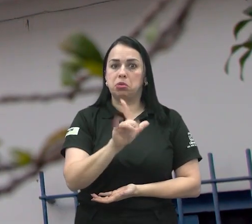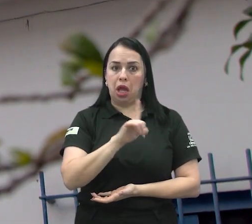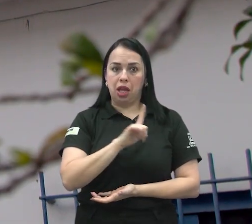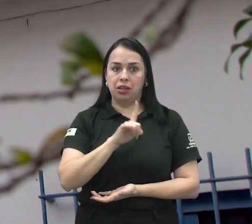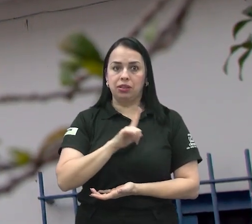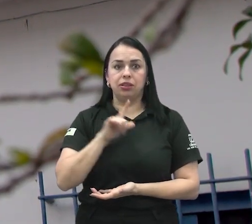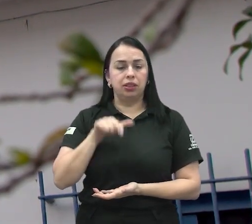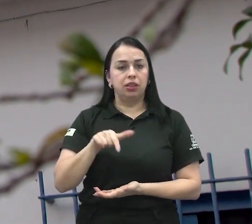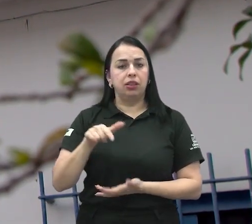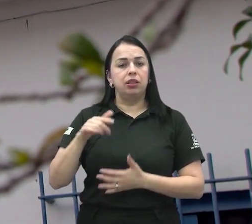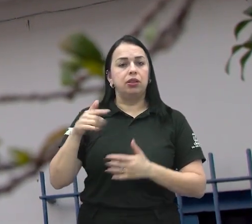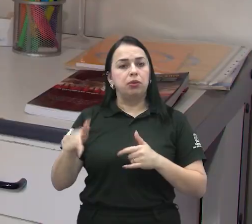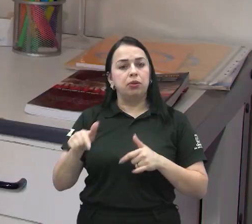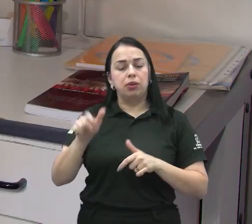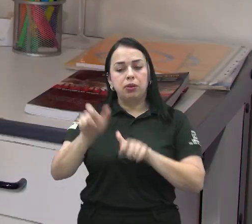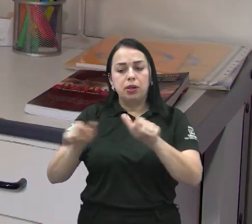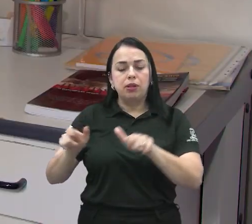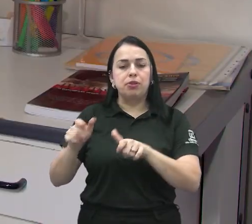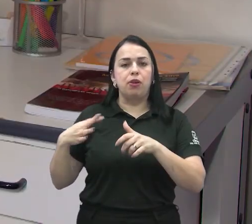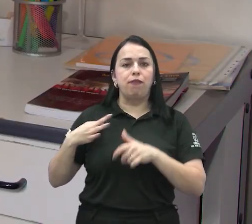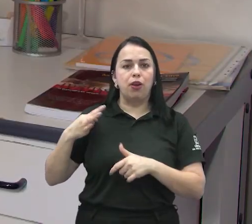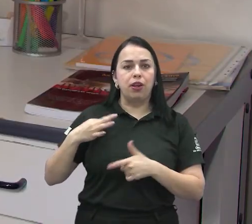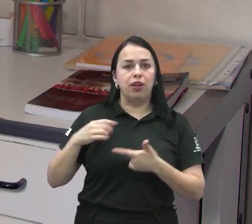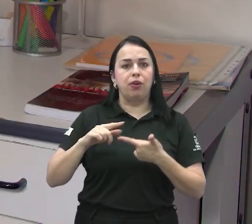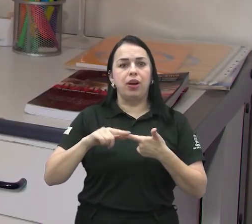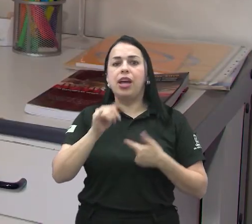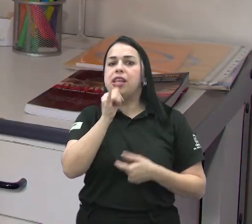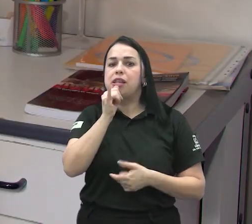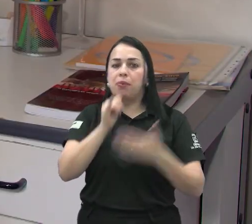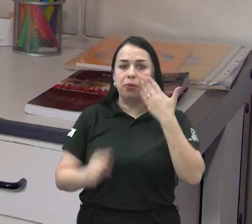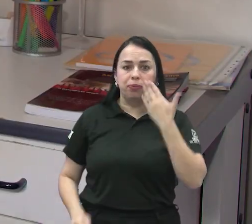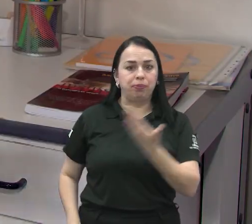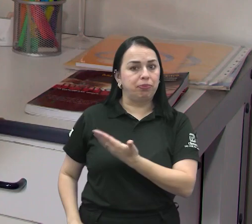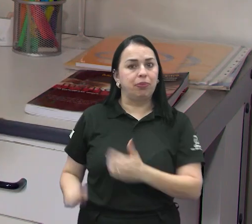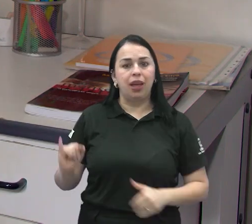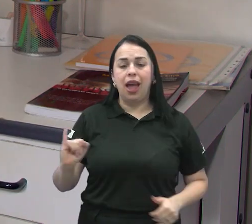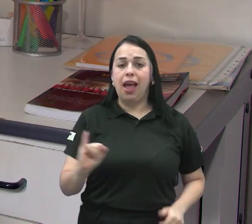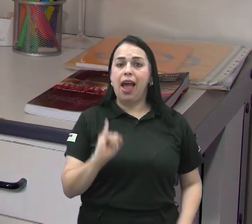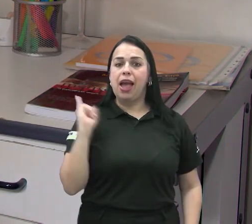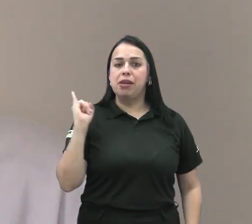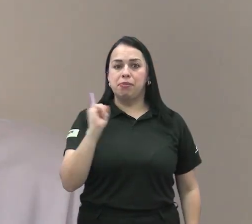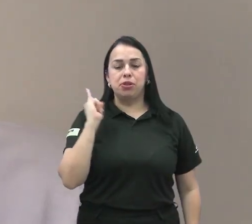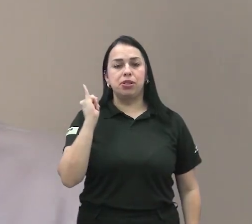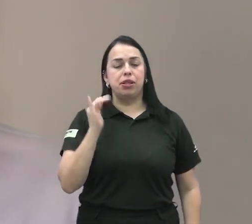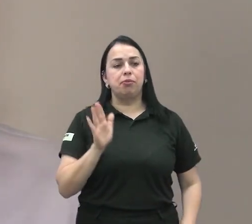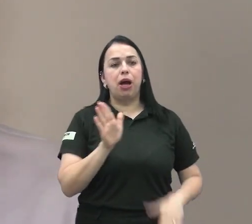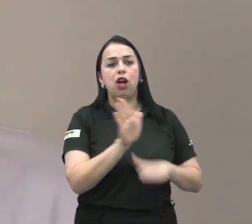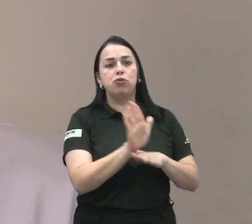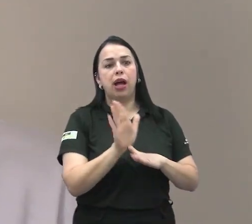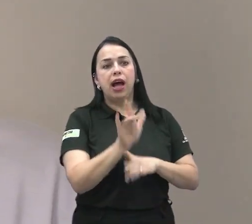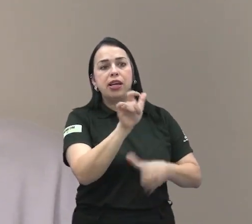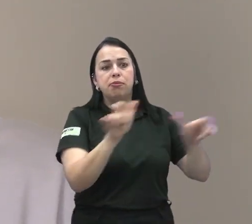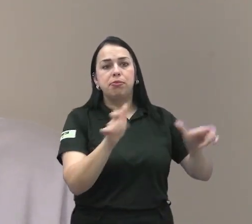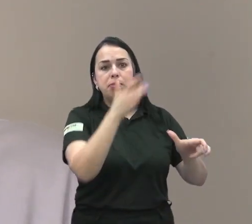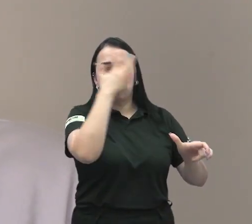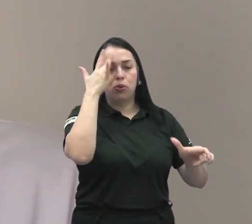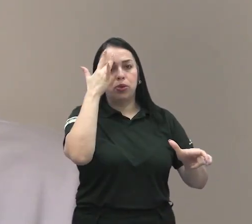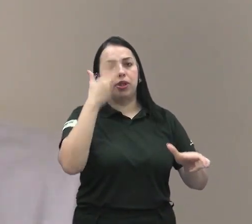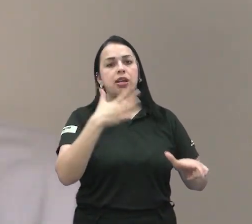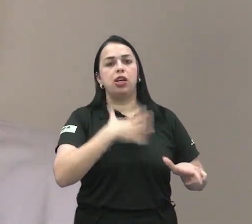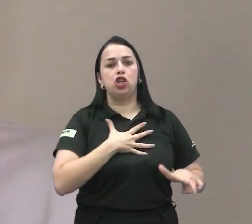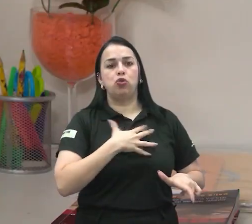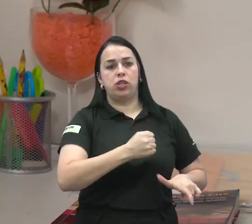postos espalhados pelo Brasil. O serviço realizado por voluntários como o Guido é essencial para prevenir